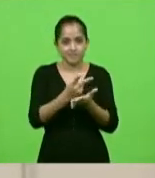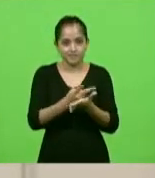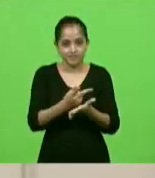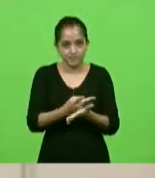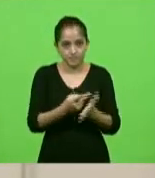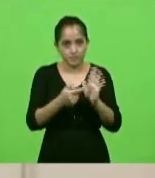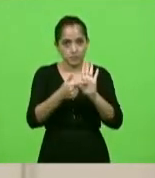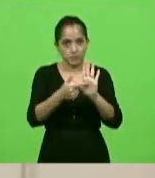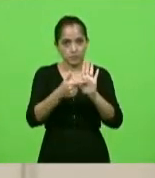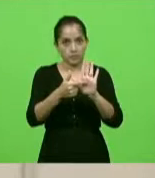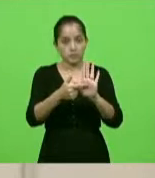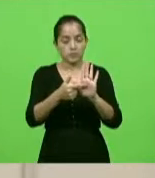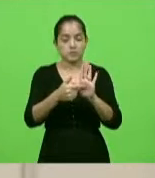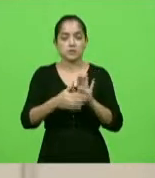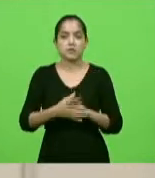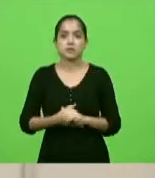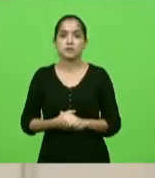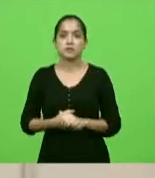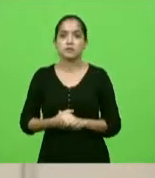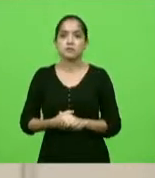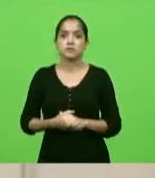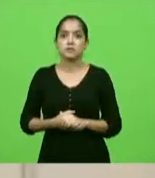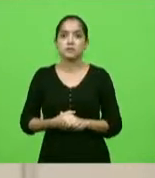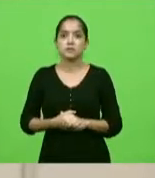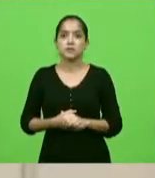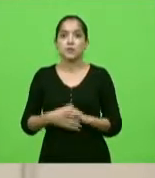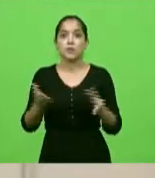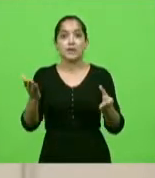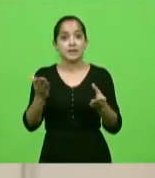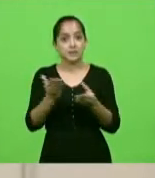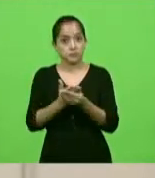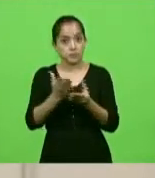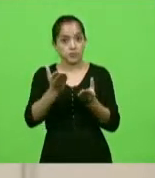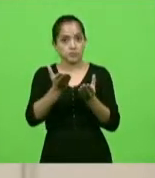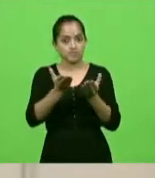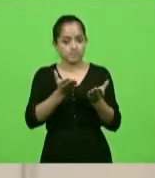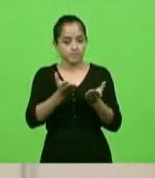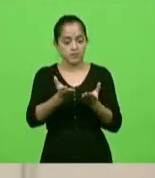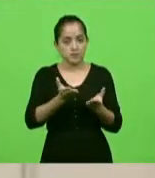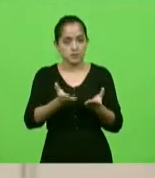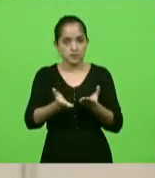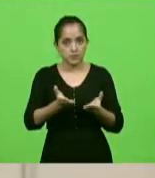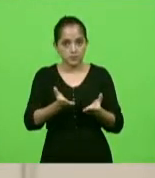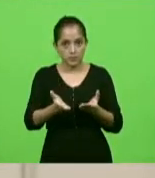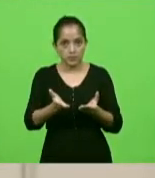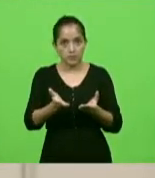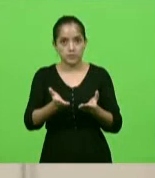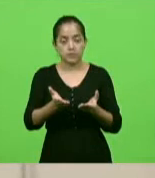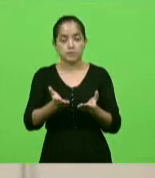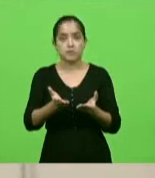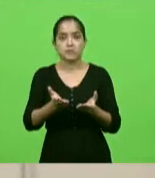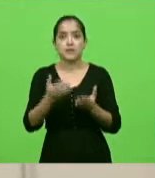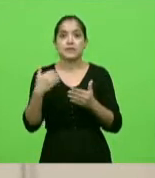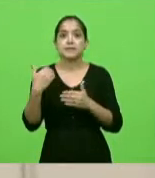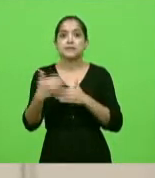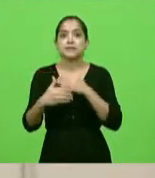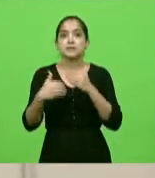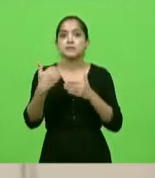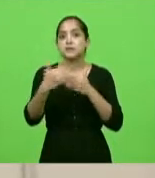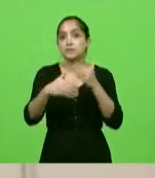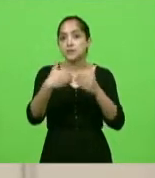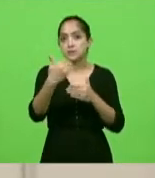irregularidades apontadas, este processo licitatório que